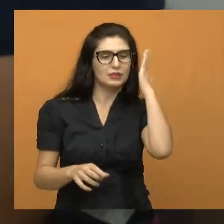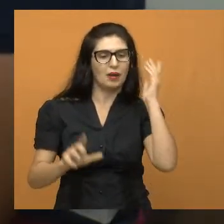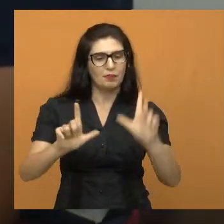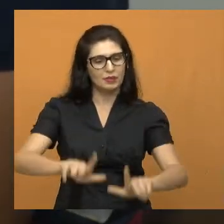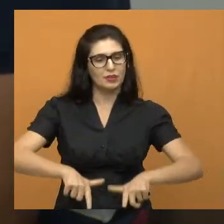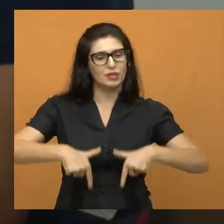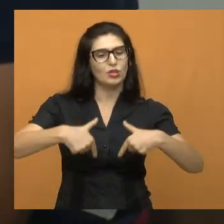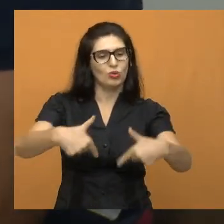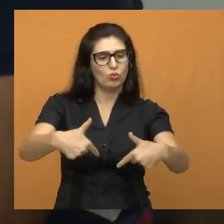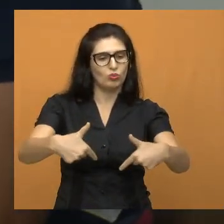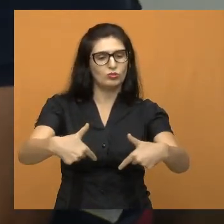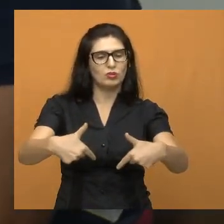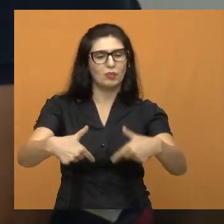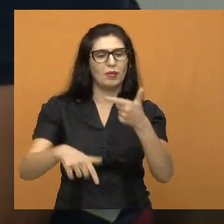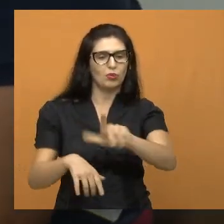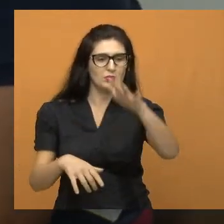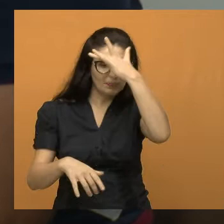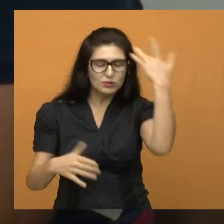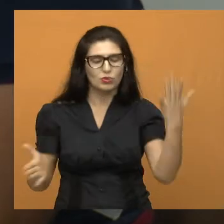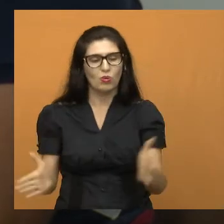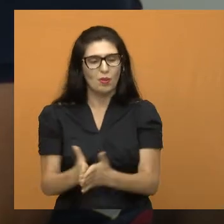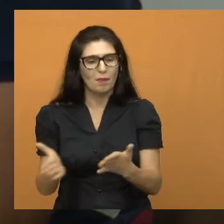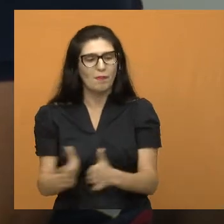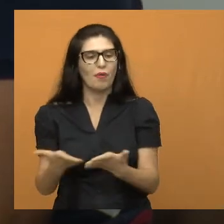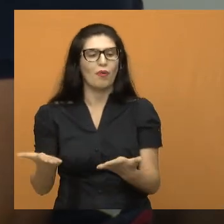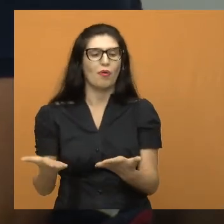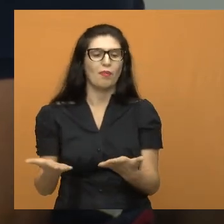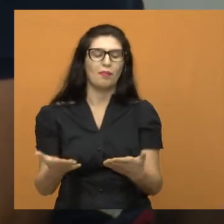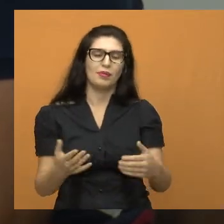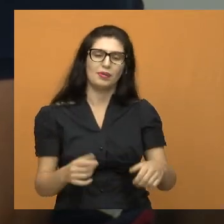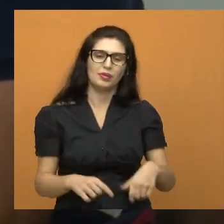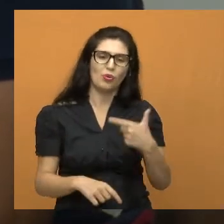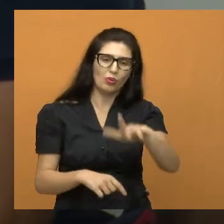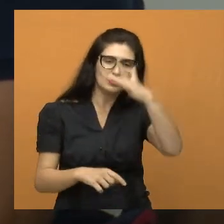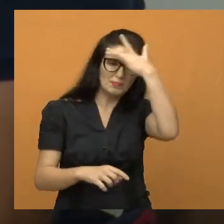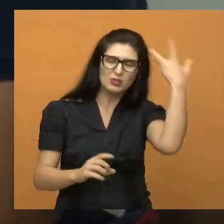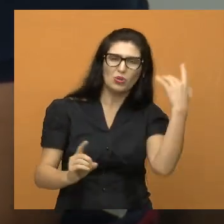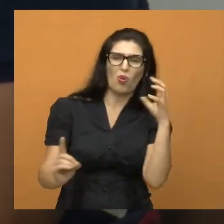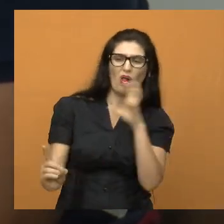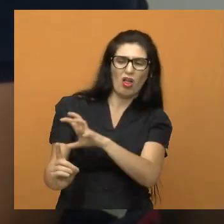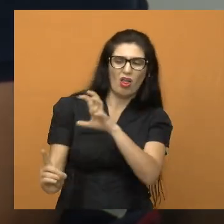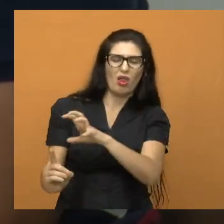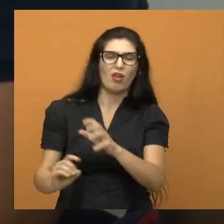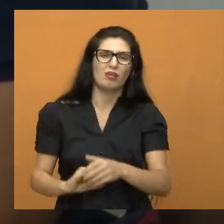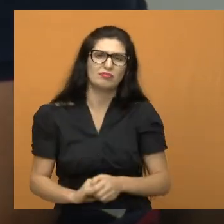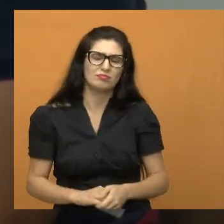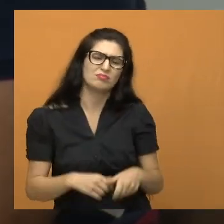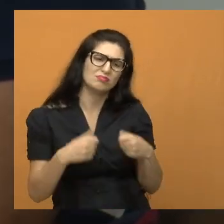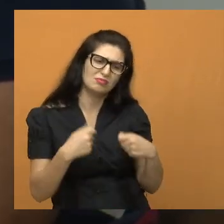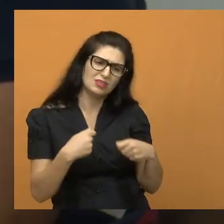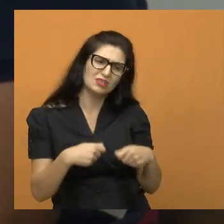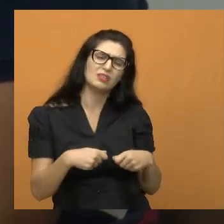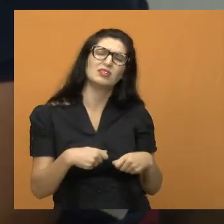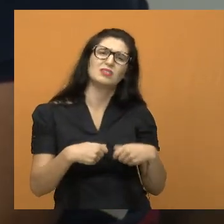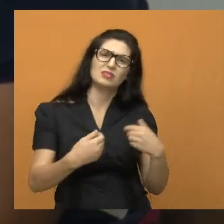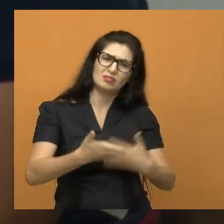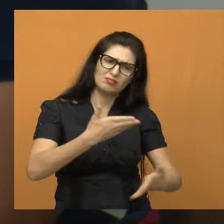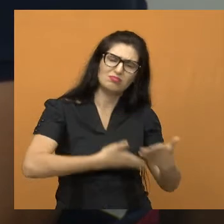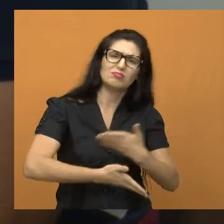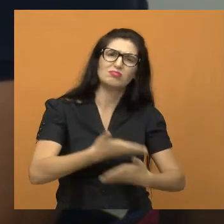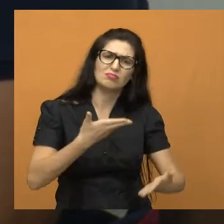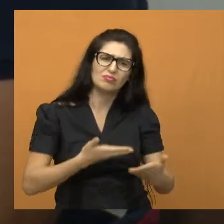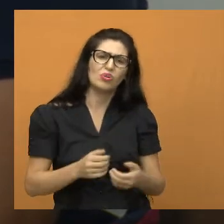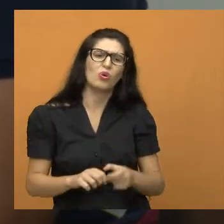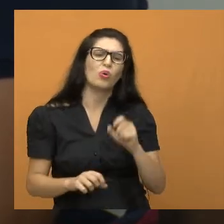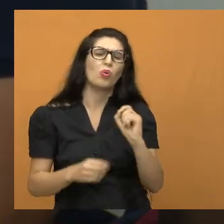são pobres, marginalizados da sociedade. E a gente diz isso porque o que gera violência é a desigualdade